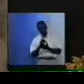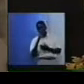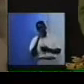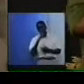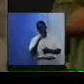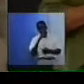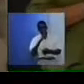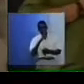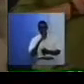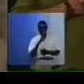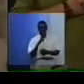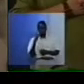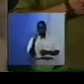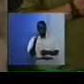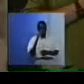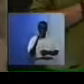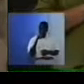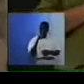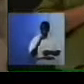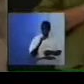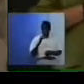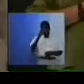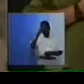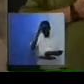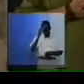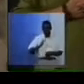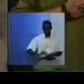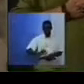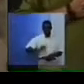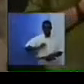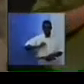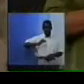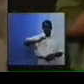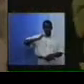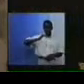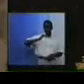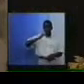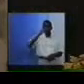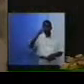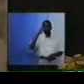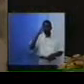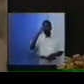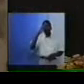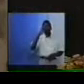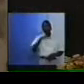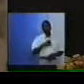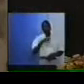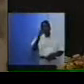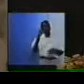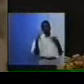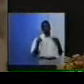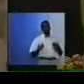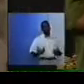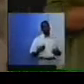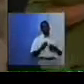e o seu corpo sendo formado e você não entendia o que acontecia com você. O seu corpo ia tomando a forma que Deus desejou, que